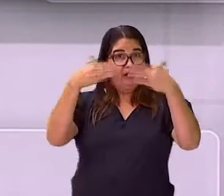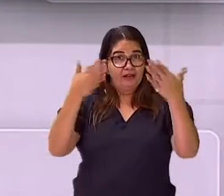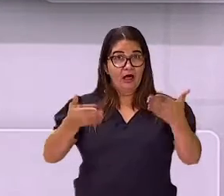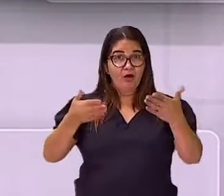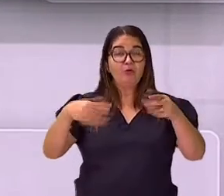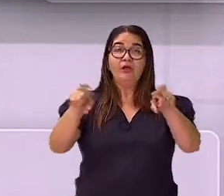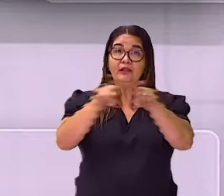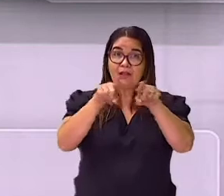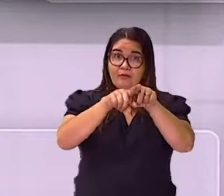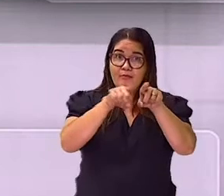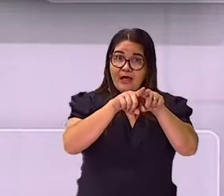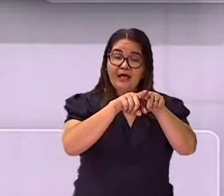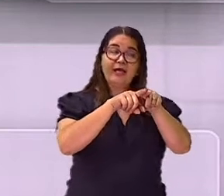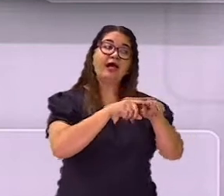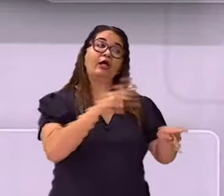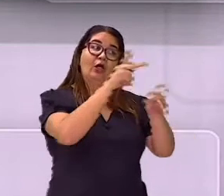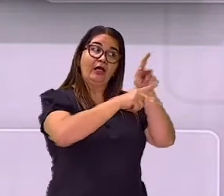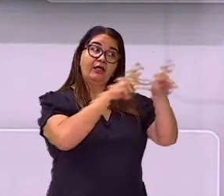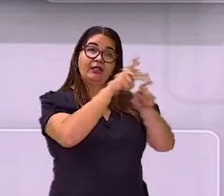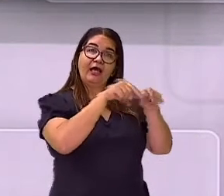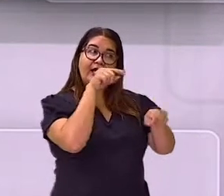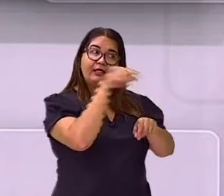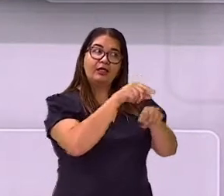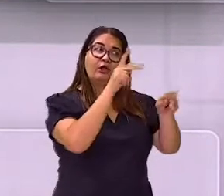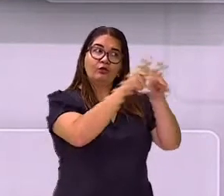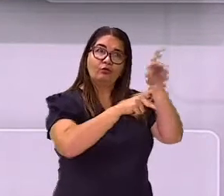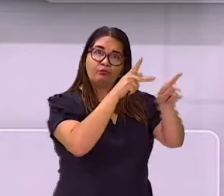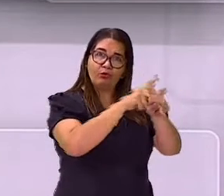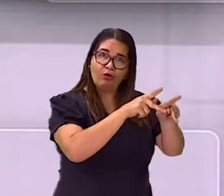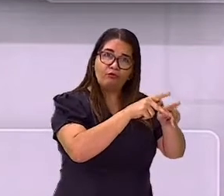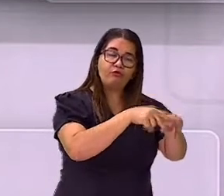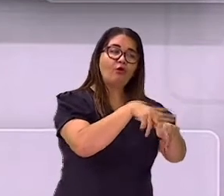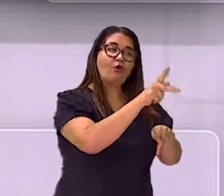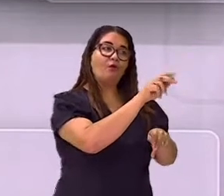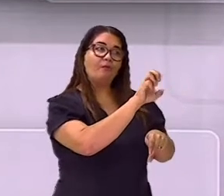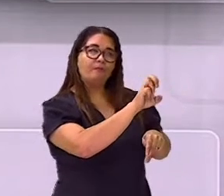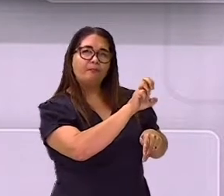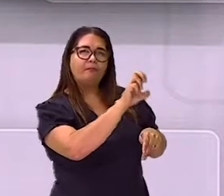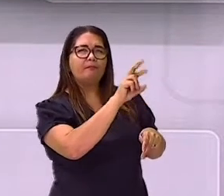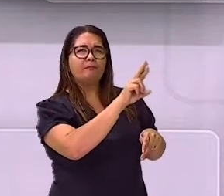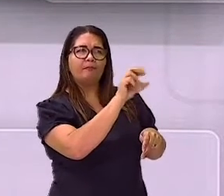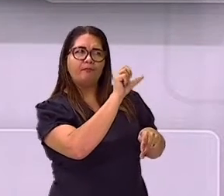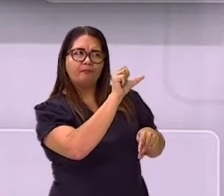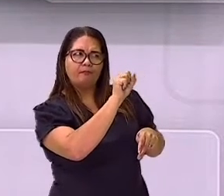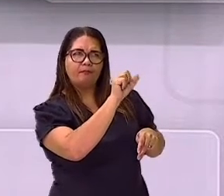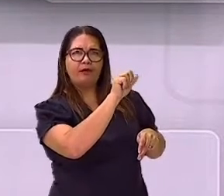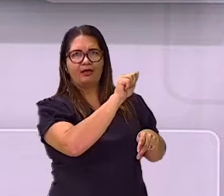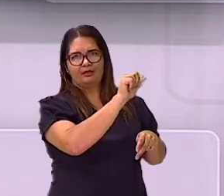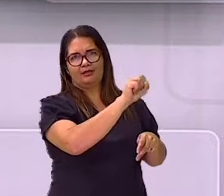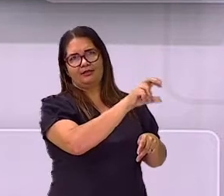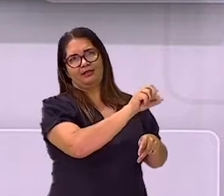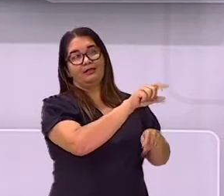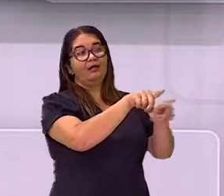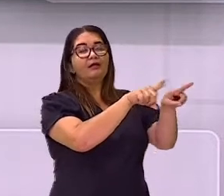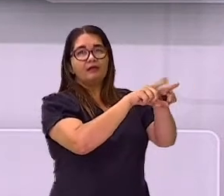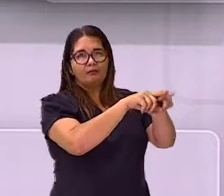Então, eles não colocavam o nome de estados, mas